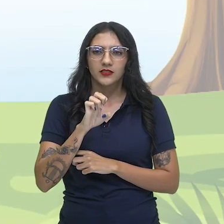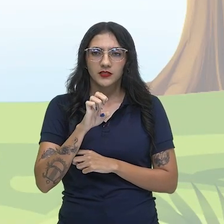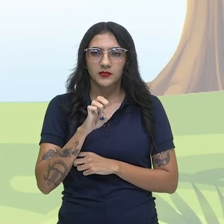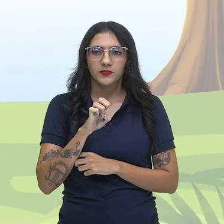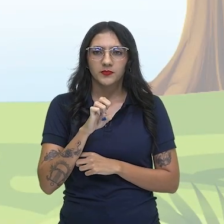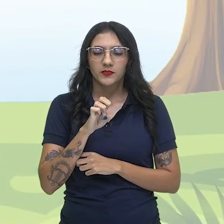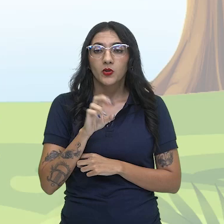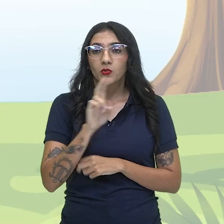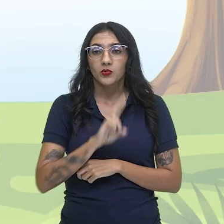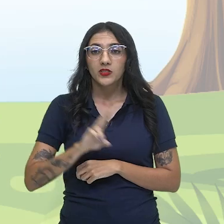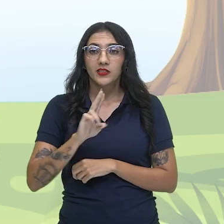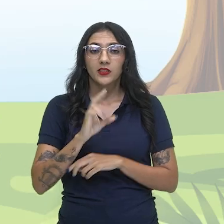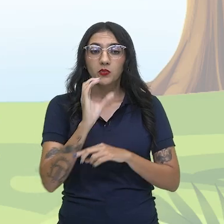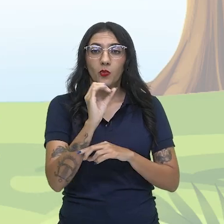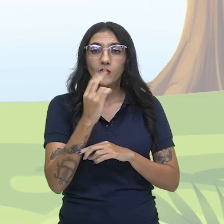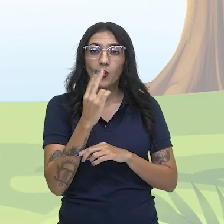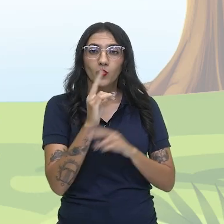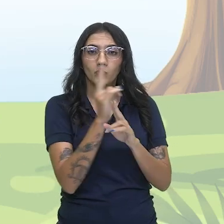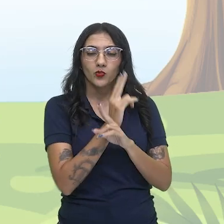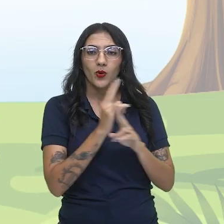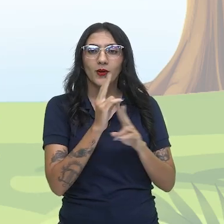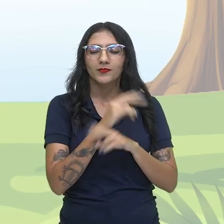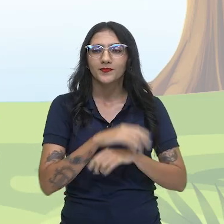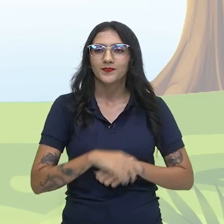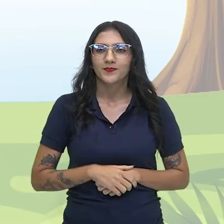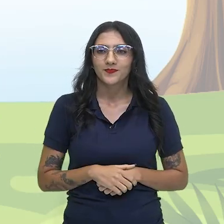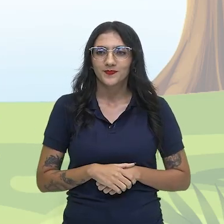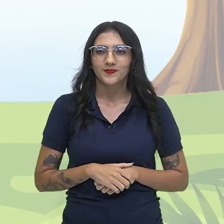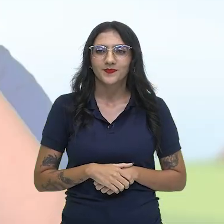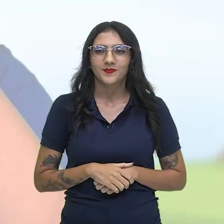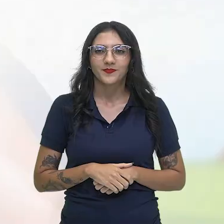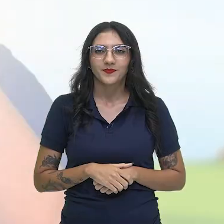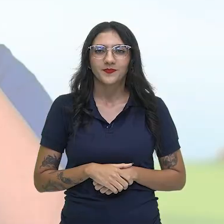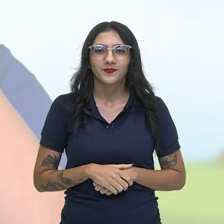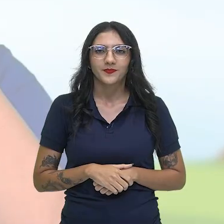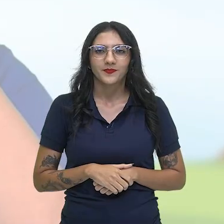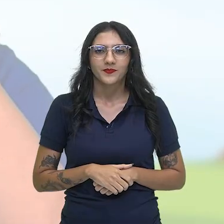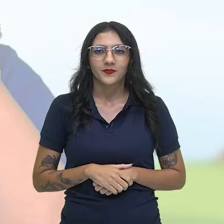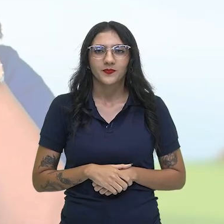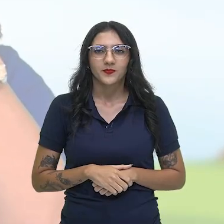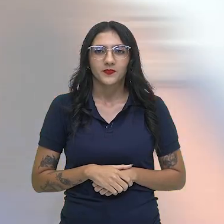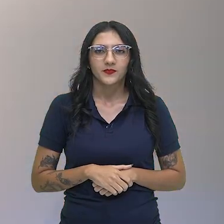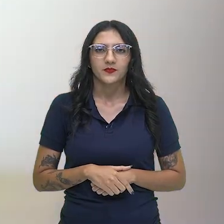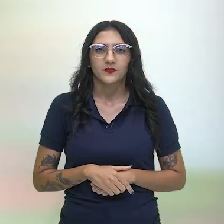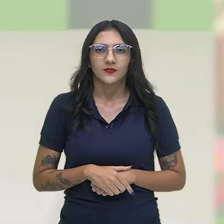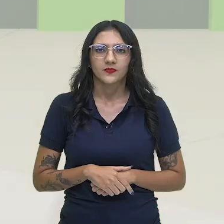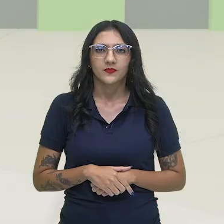ar. Agora, sorria e olhe o passarinho.